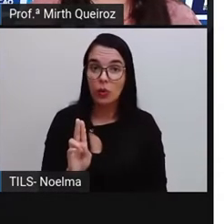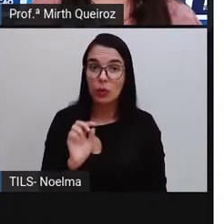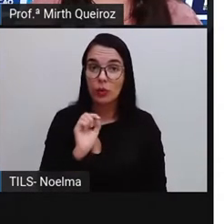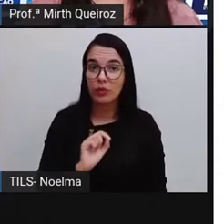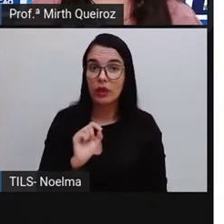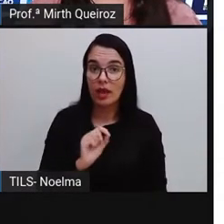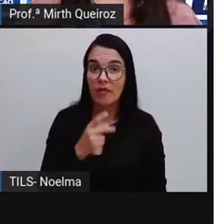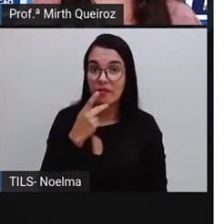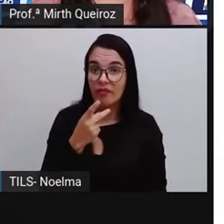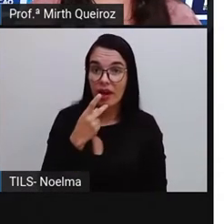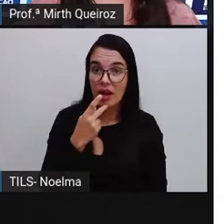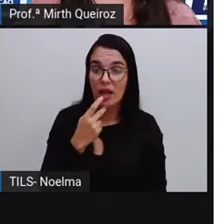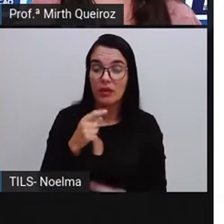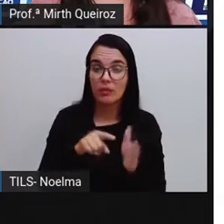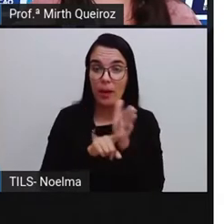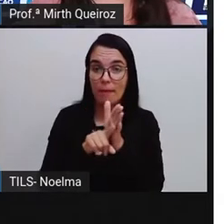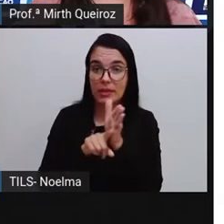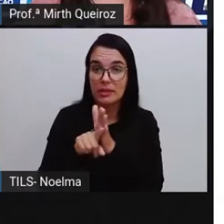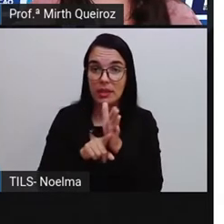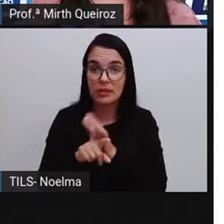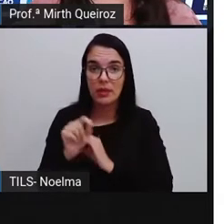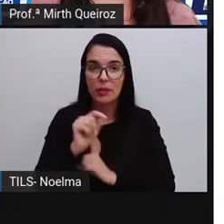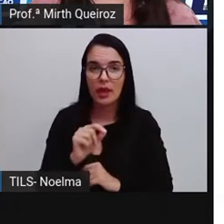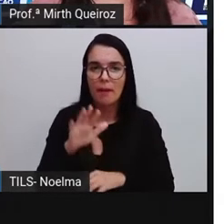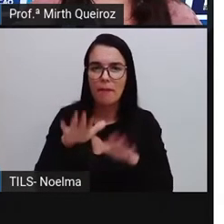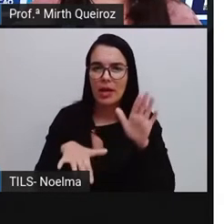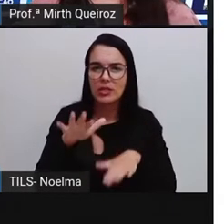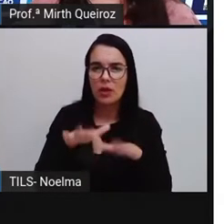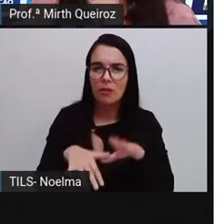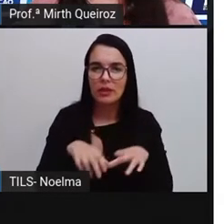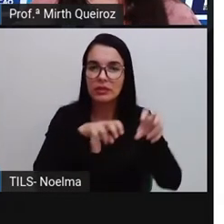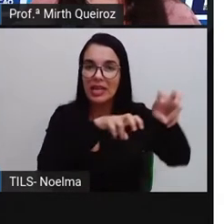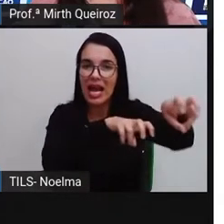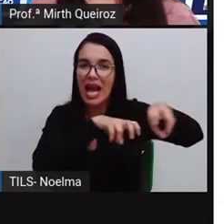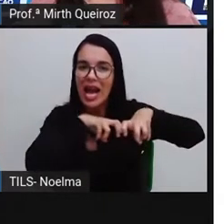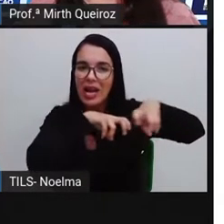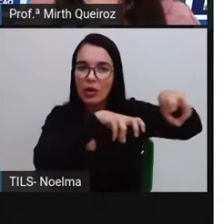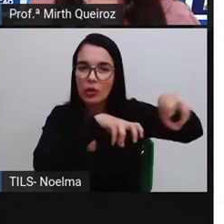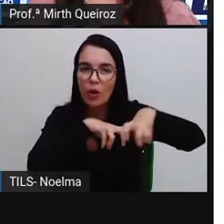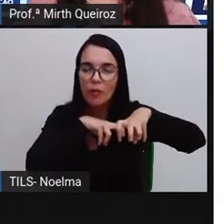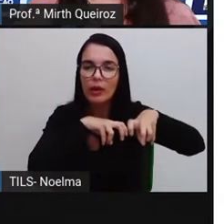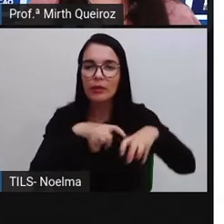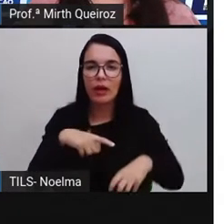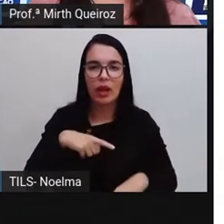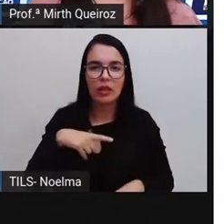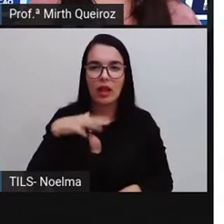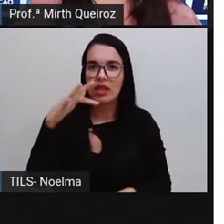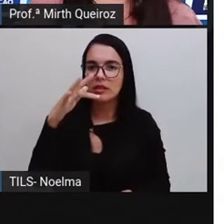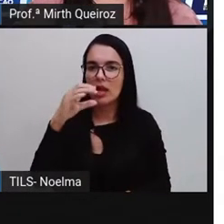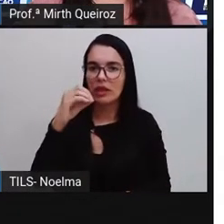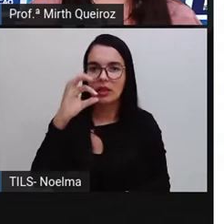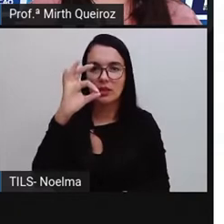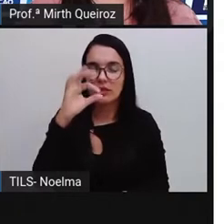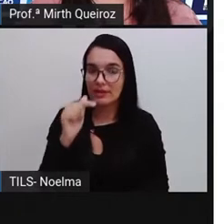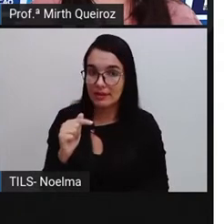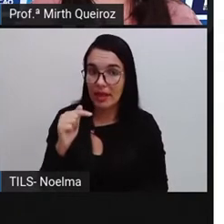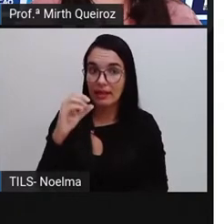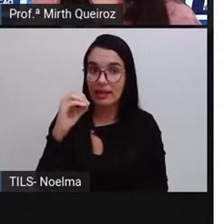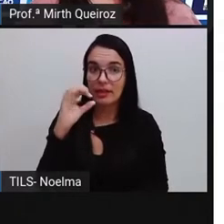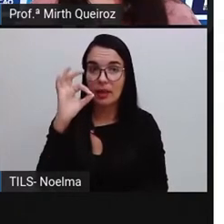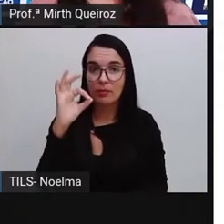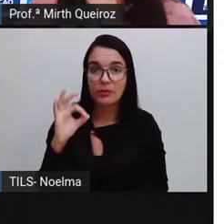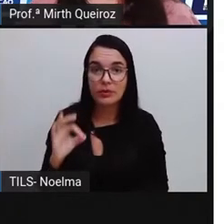uso de água de acordo com essa entidade ela gasta setenta por cento de toda a água consumida do mundo vai ser